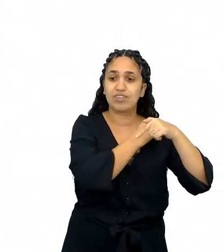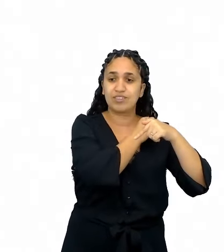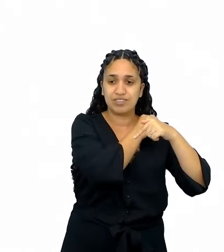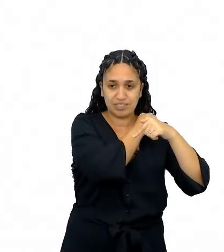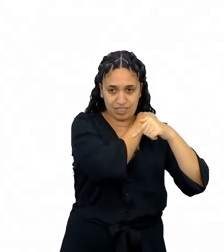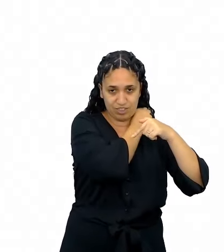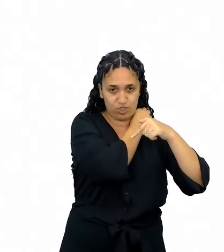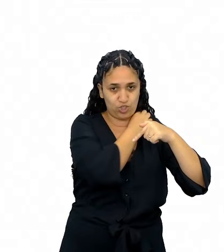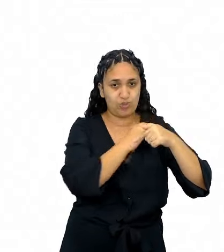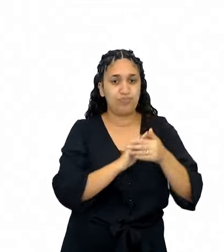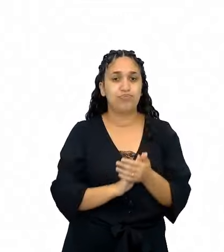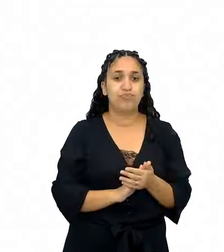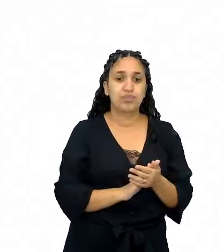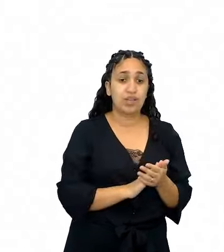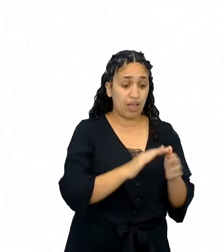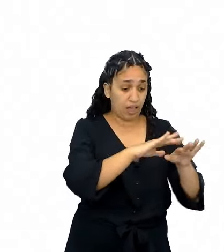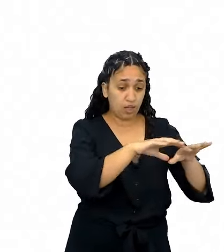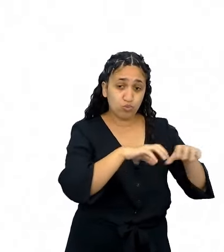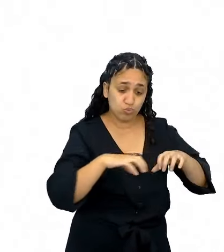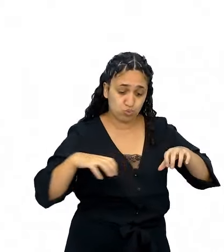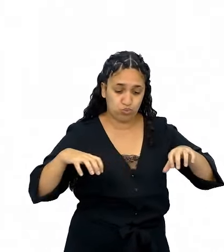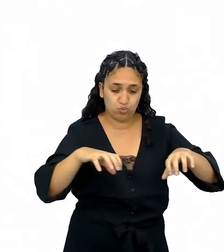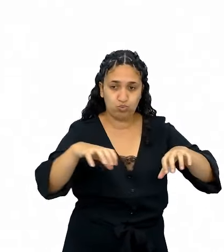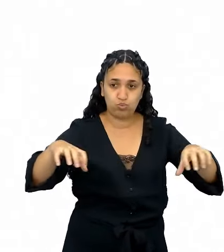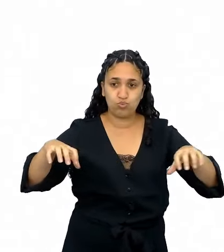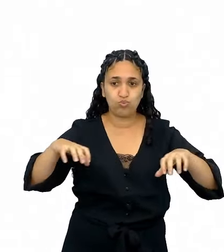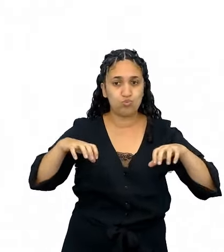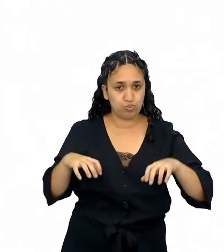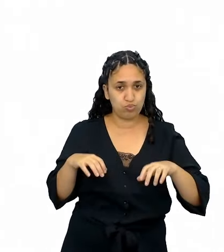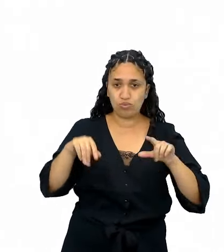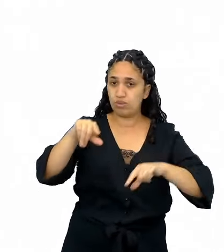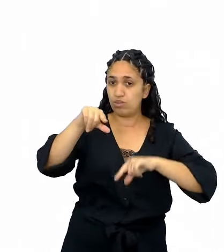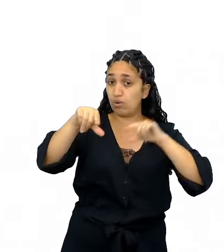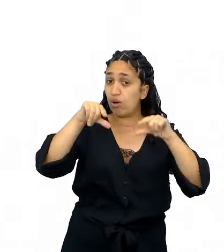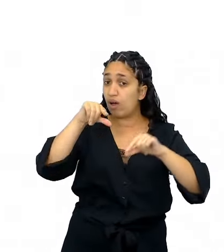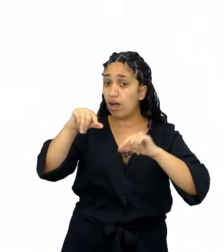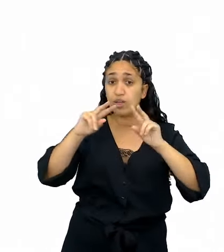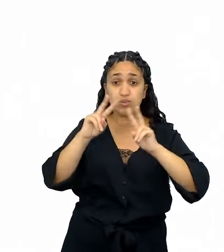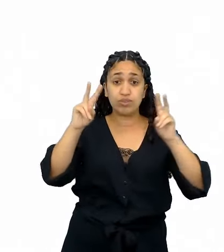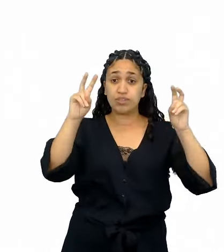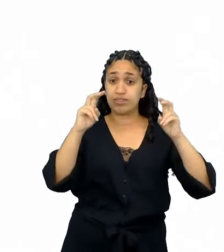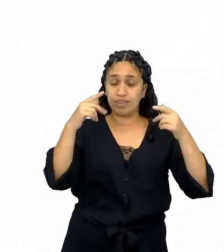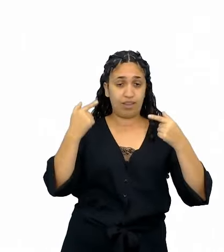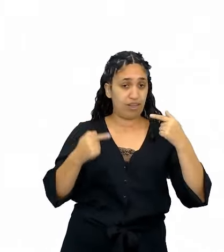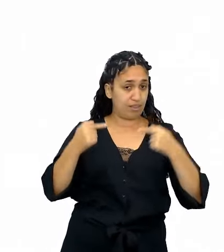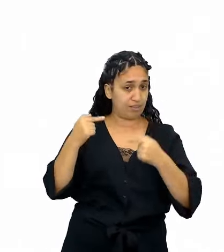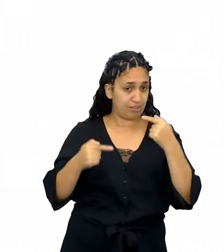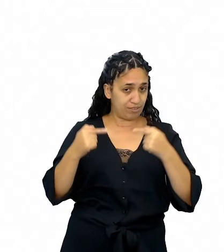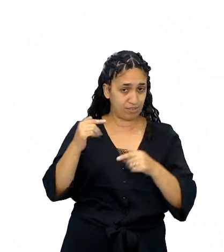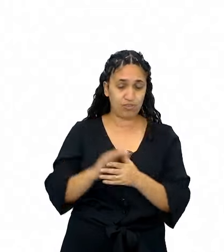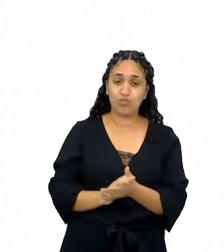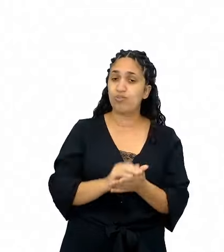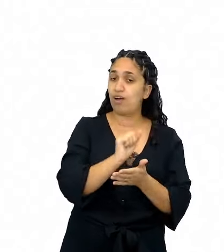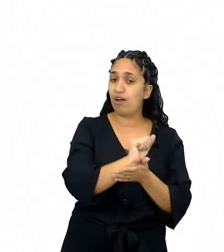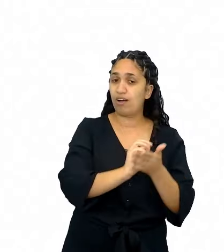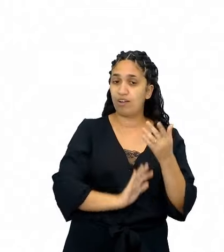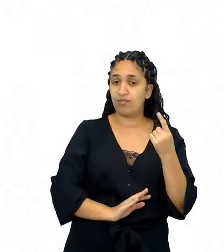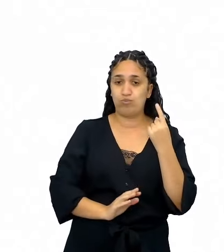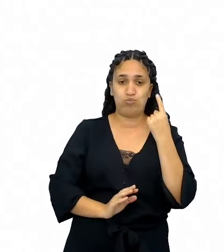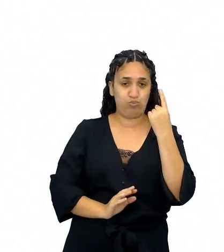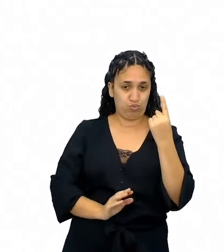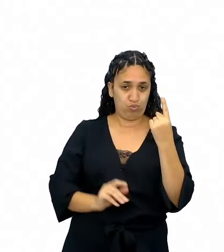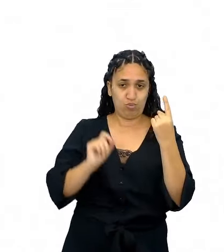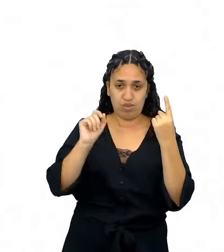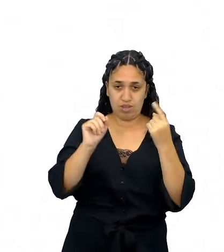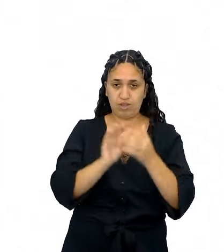A atividade 1, né, tem aí, a partir da lista das 10 diretrizes que o Ministério da Saúde